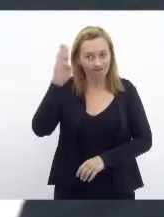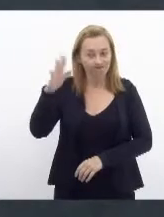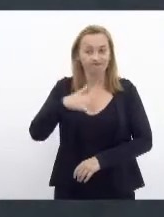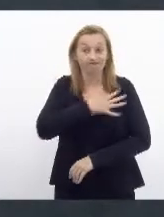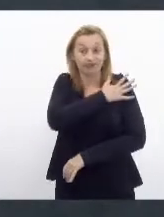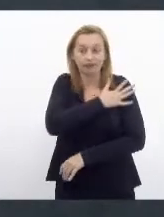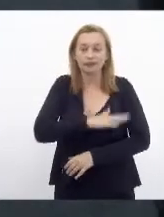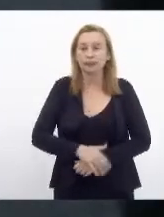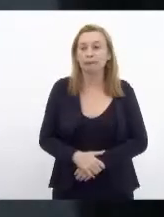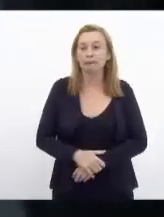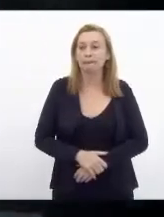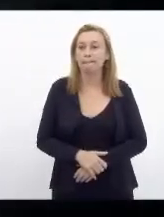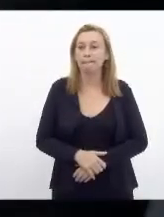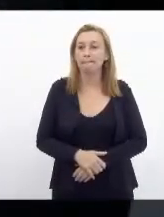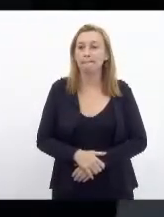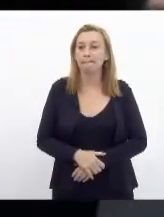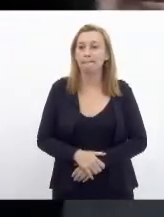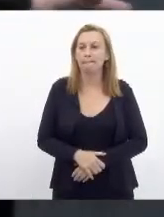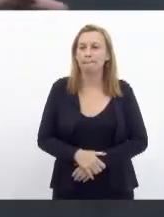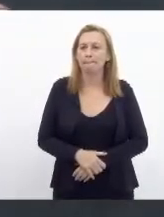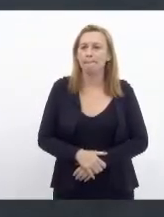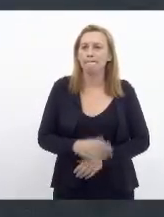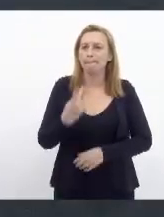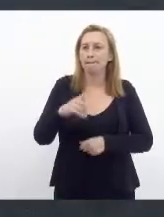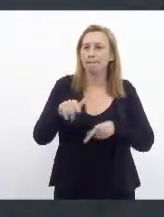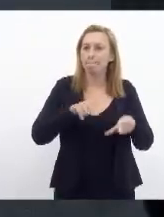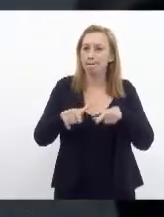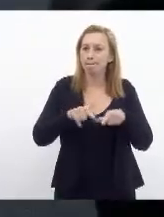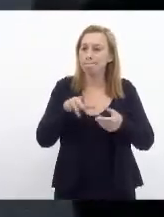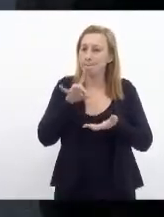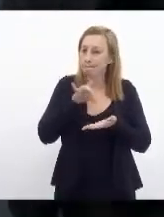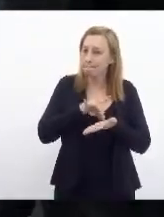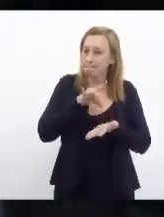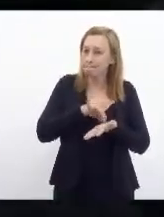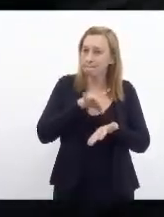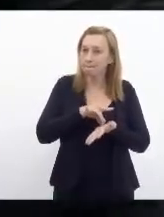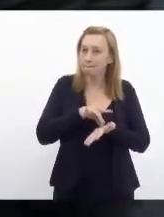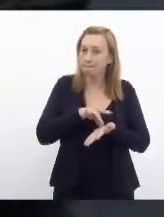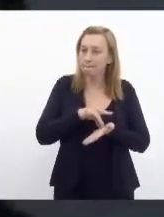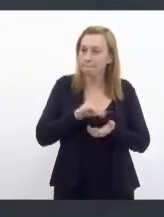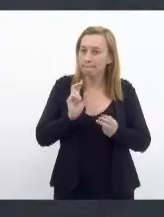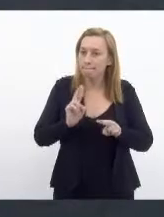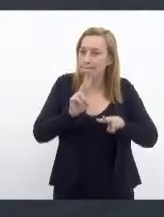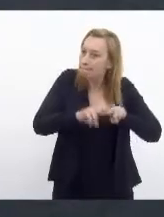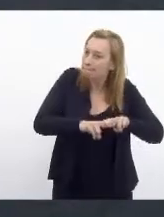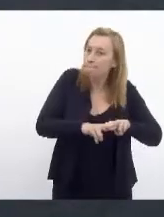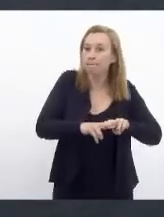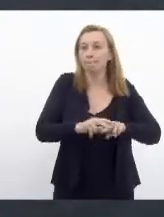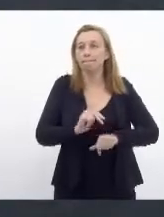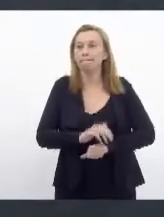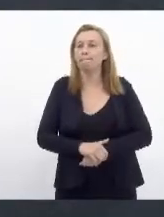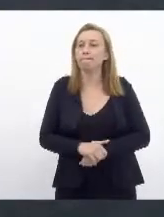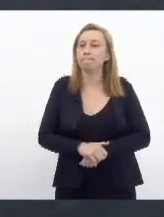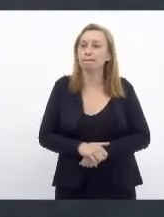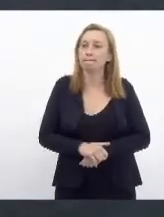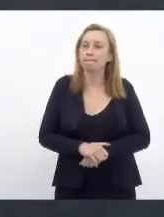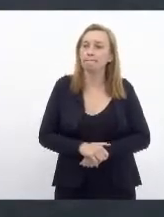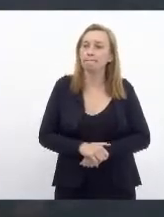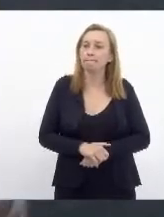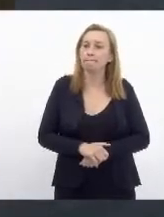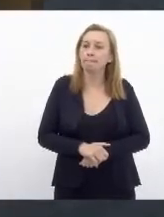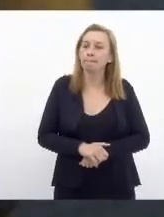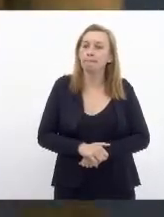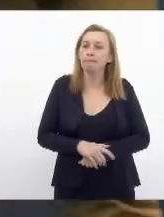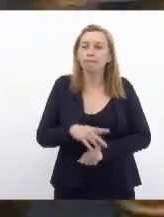Acerca de exercer a sua real função, prendendo, apreendendo...